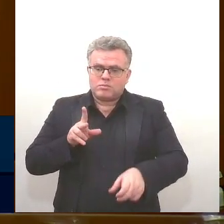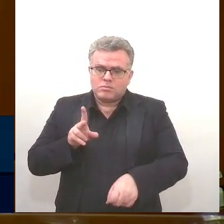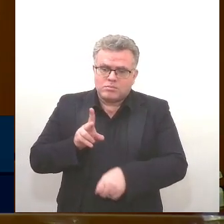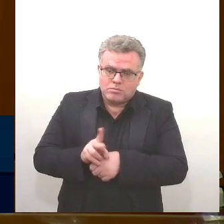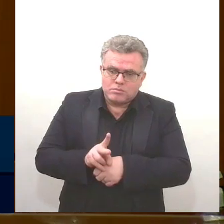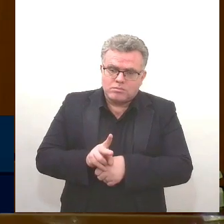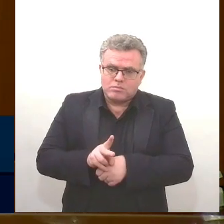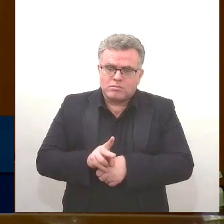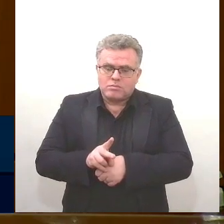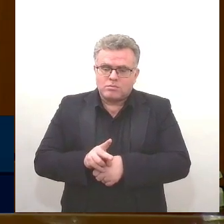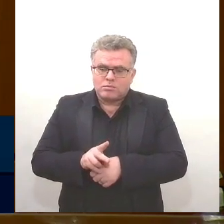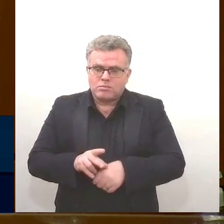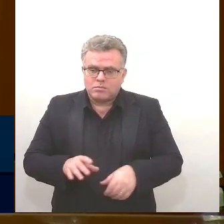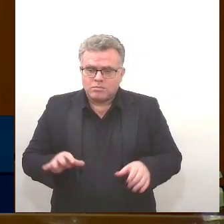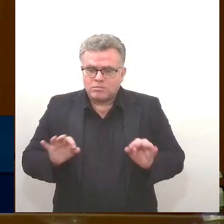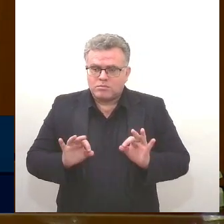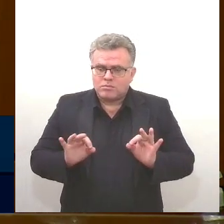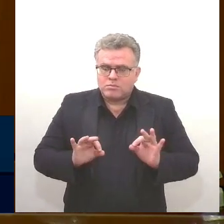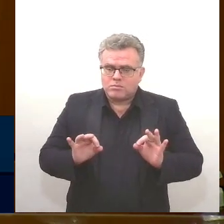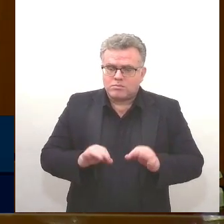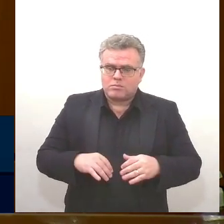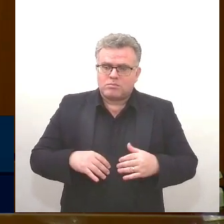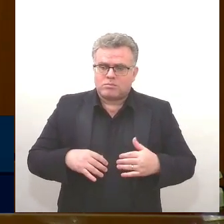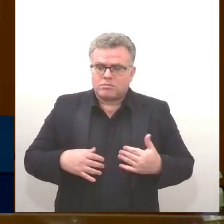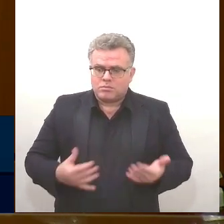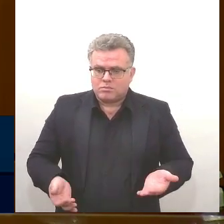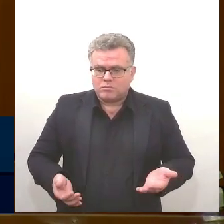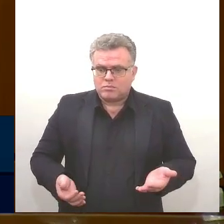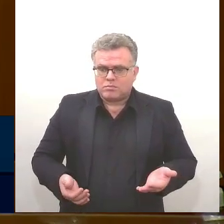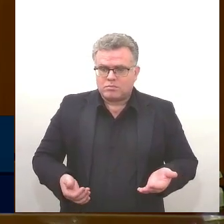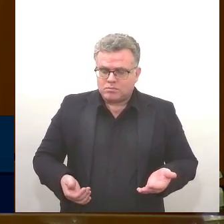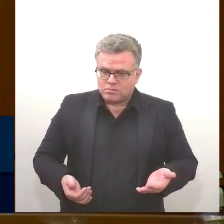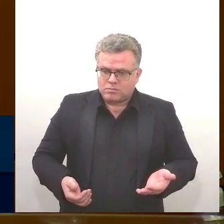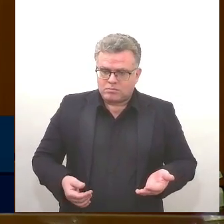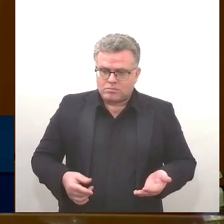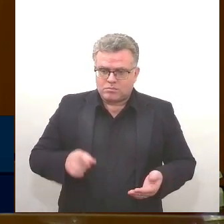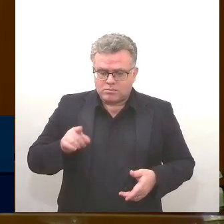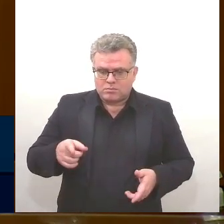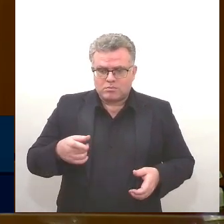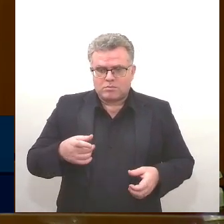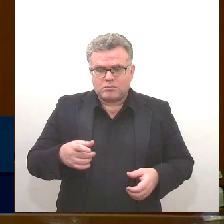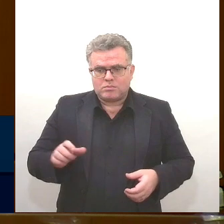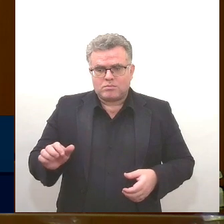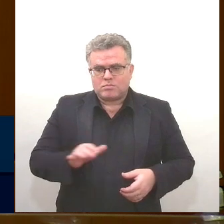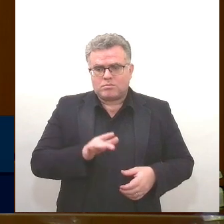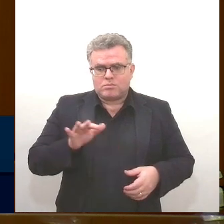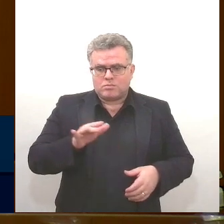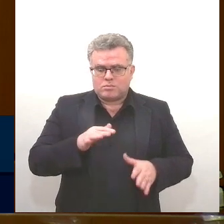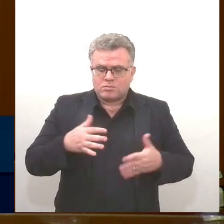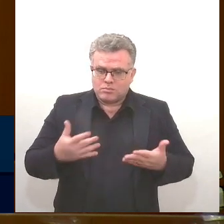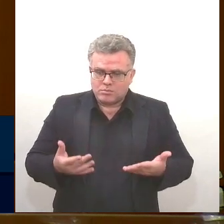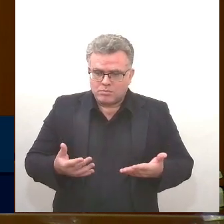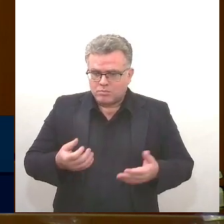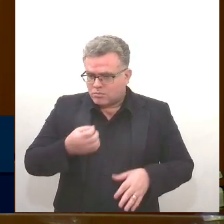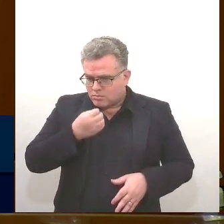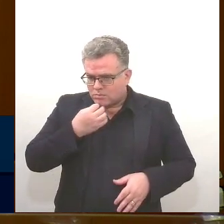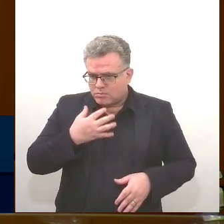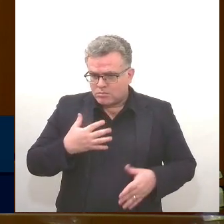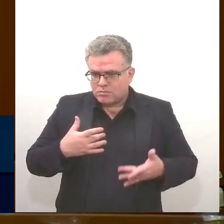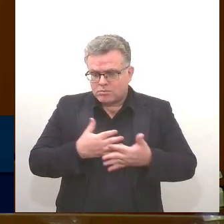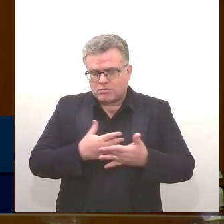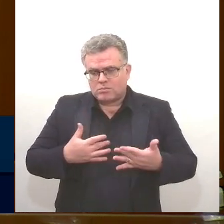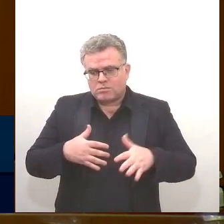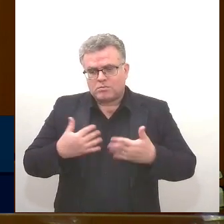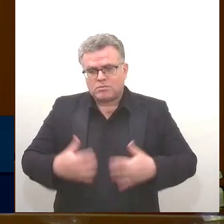mulheres lagarto é um dos maiores municípios do Estado de Sergipe senhor presidente e lagarto infelizmente